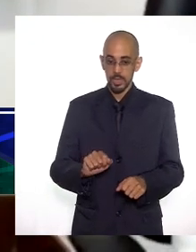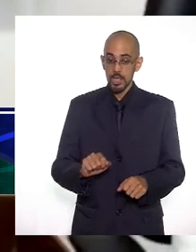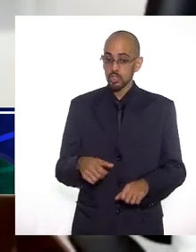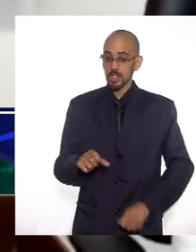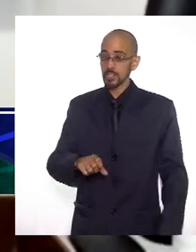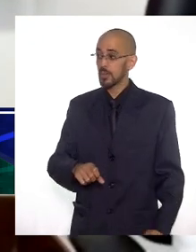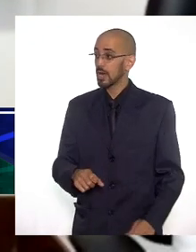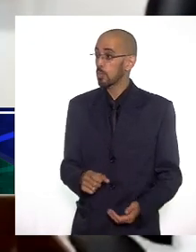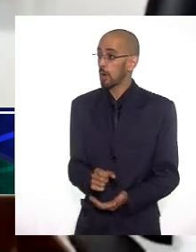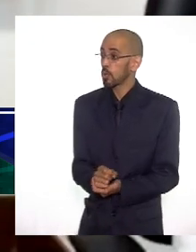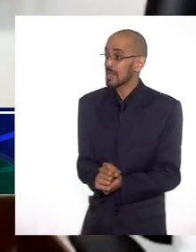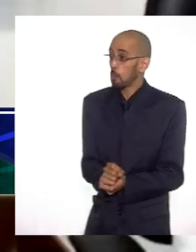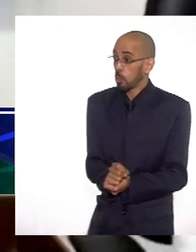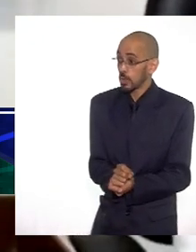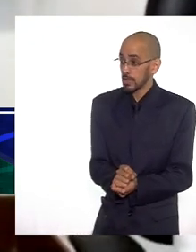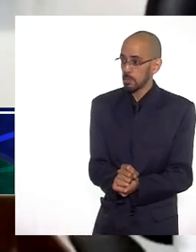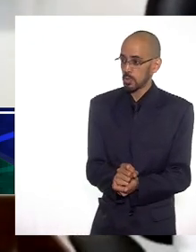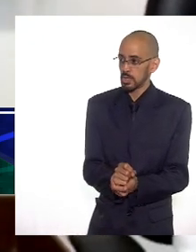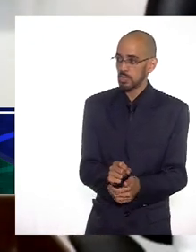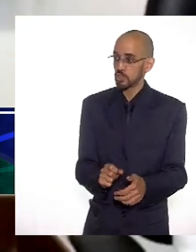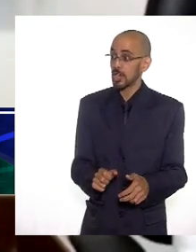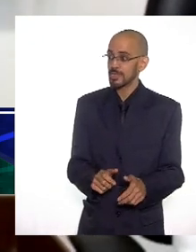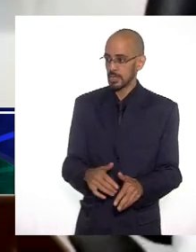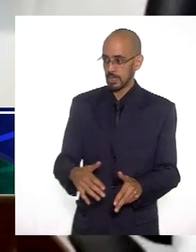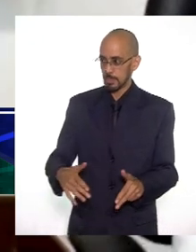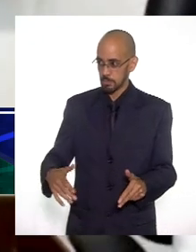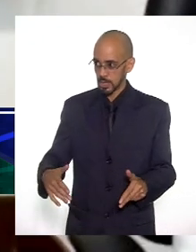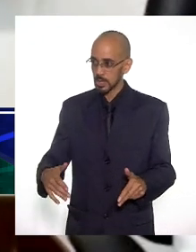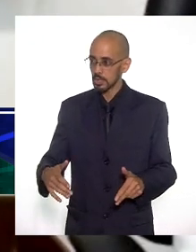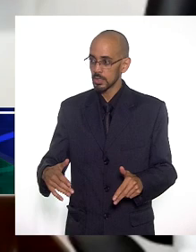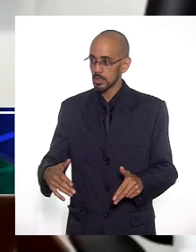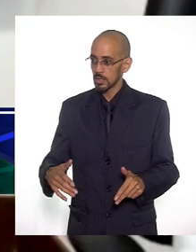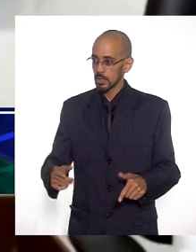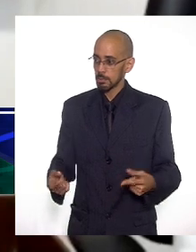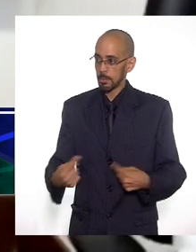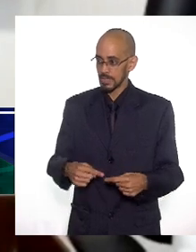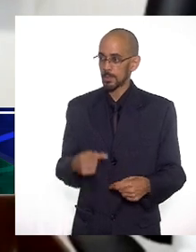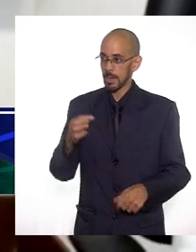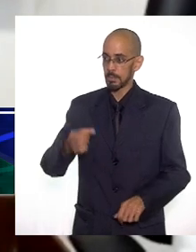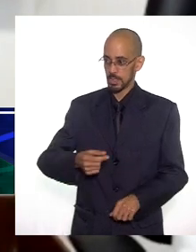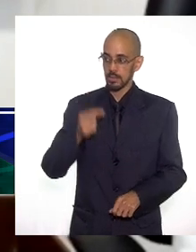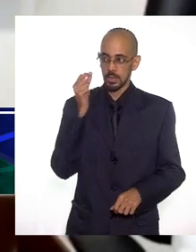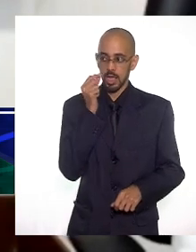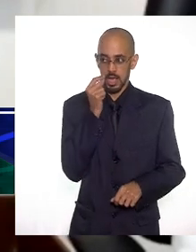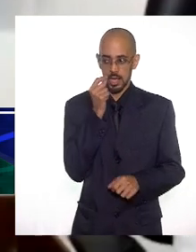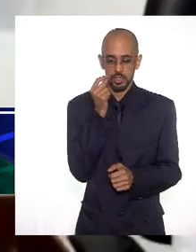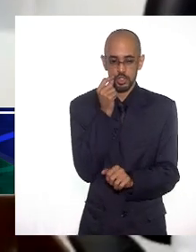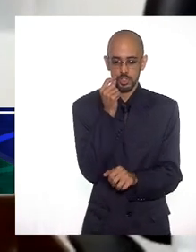Deputado Felipe Poubel. Deputado Giovanni Ratinho.